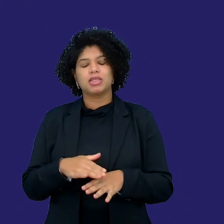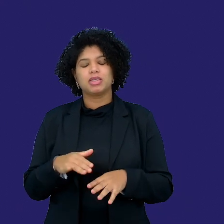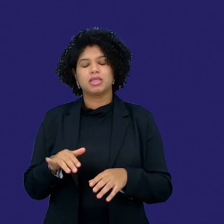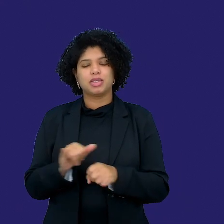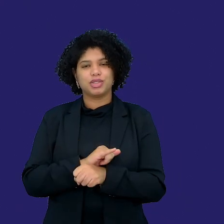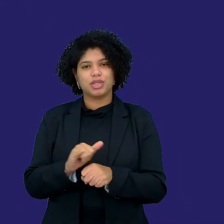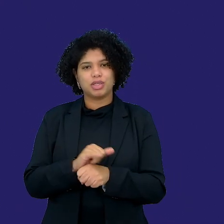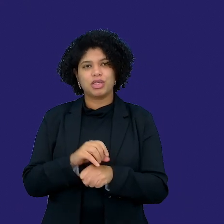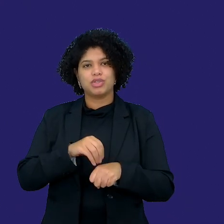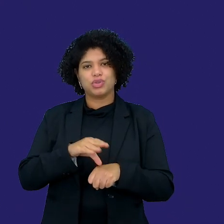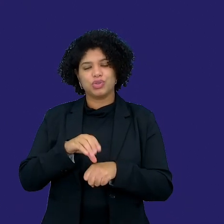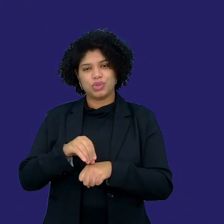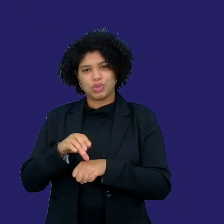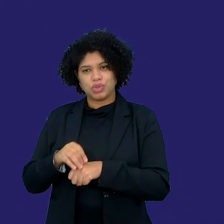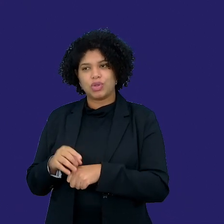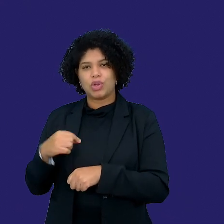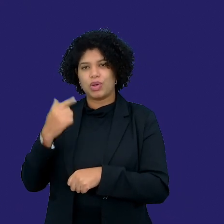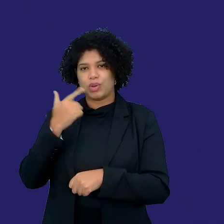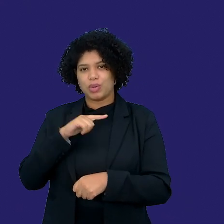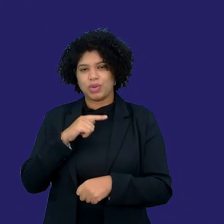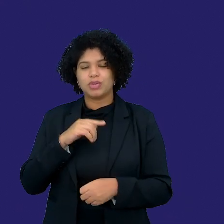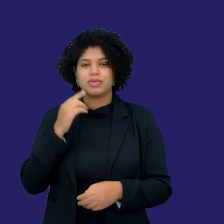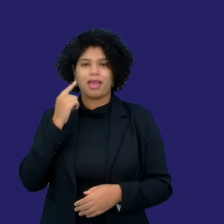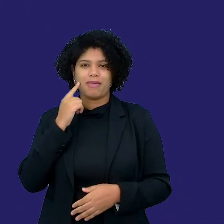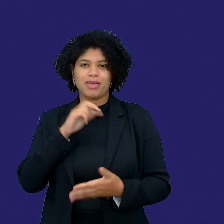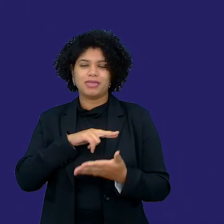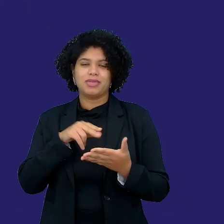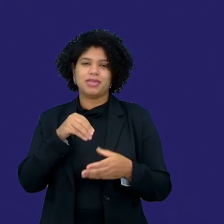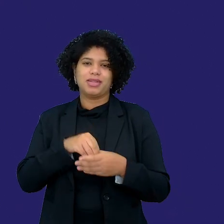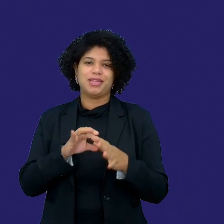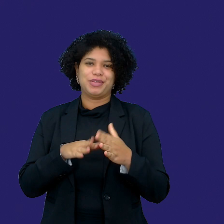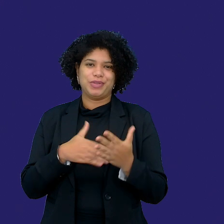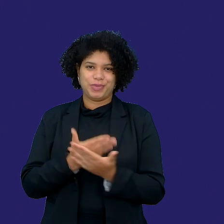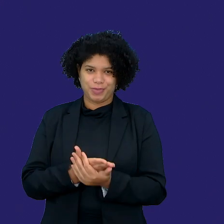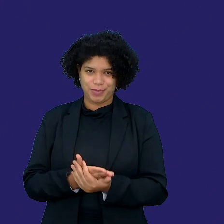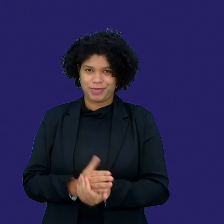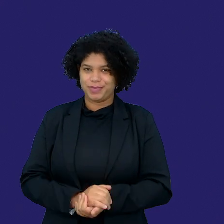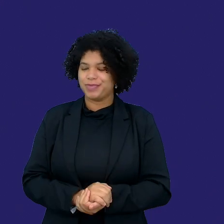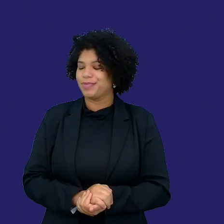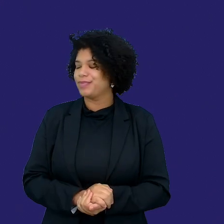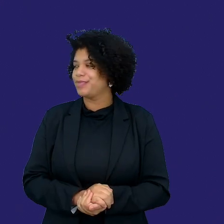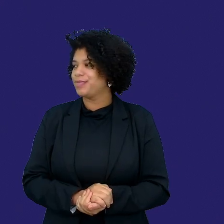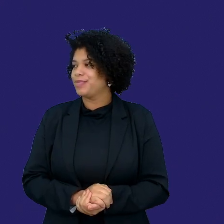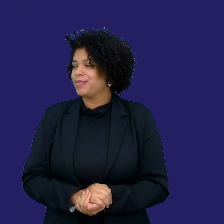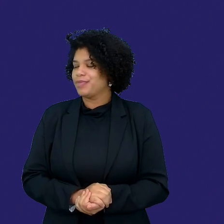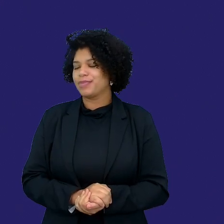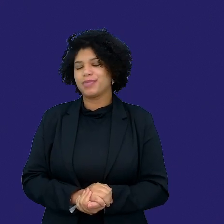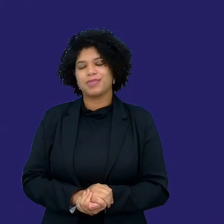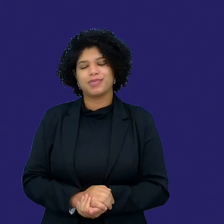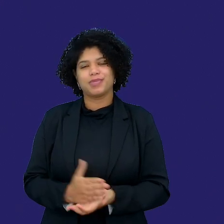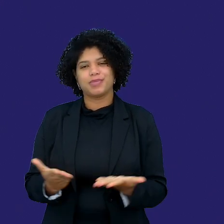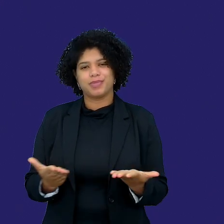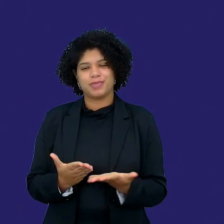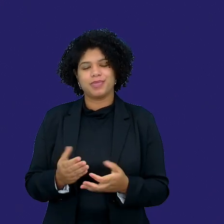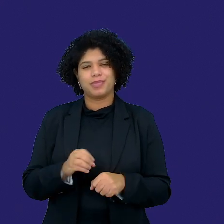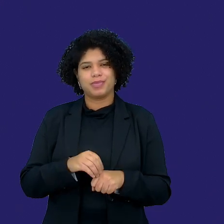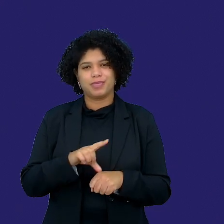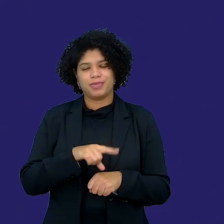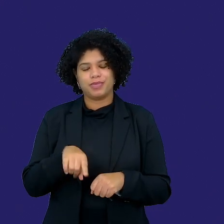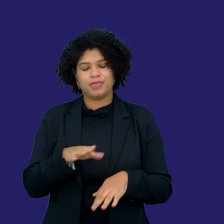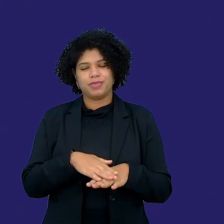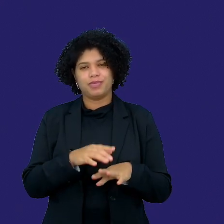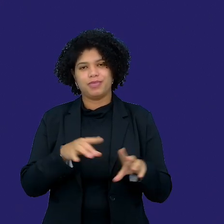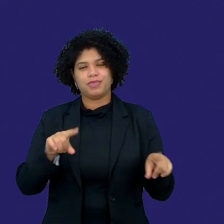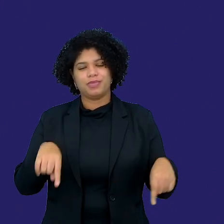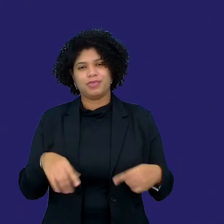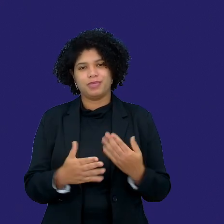as sugestões que nós temos para a interdisciplinaridade aí na escola. Desdobrando, então, esse terceiro momento, né,